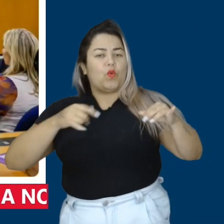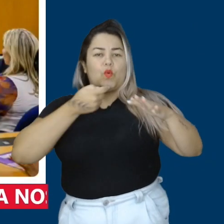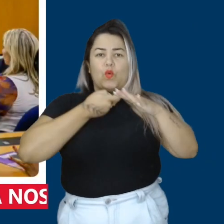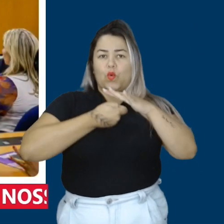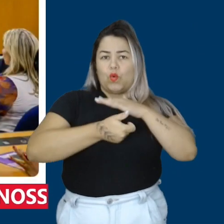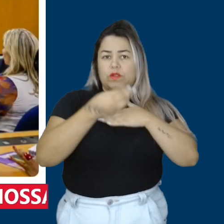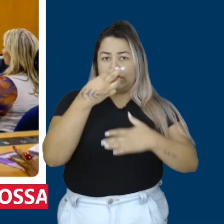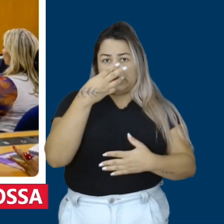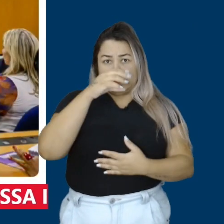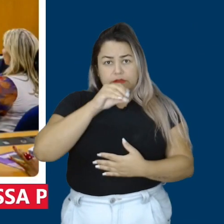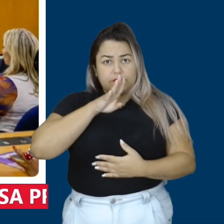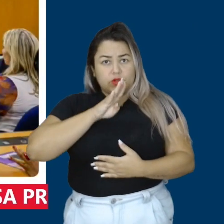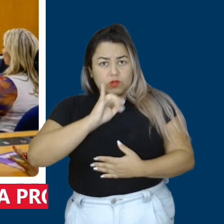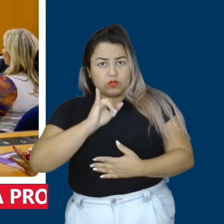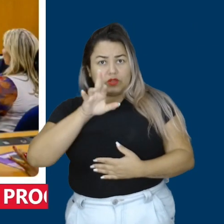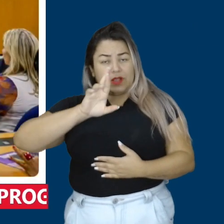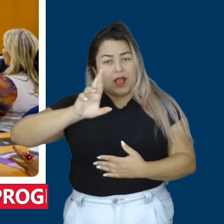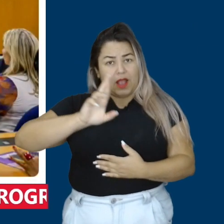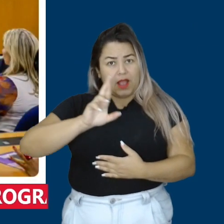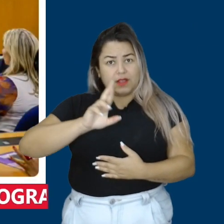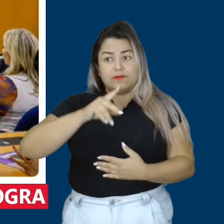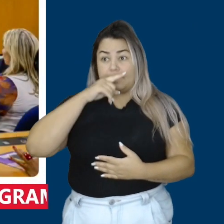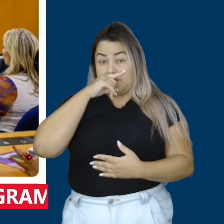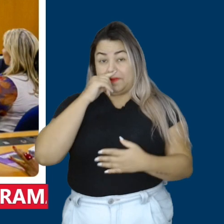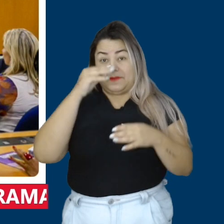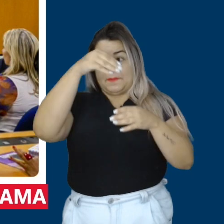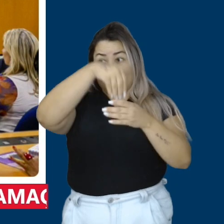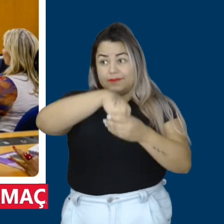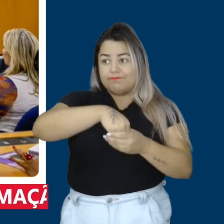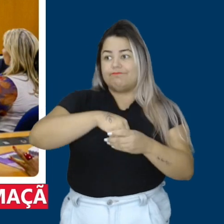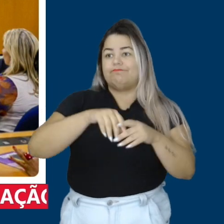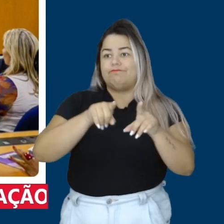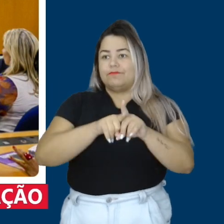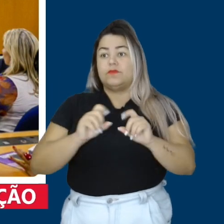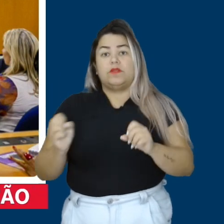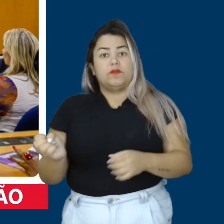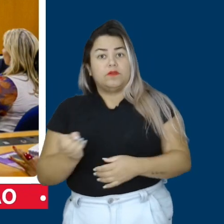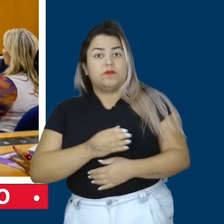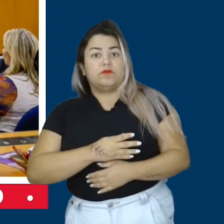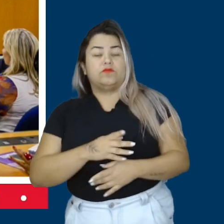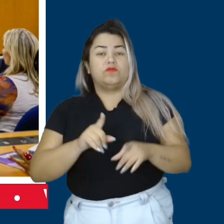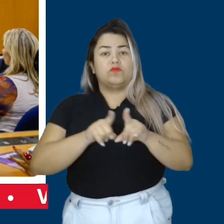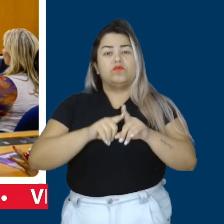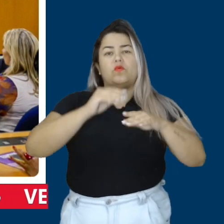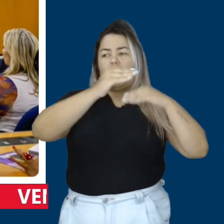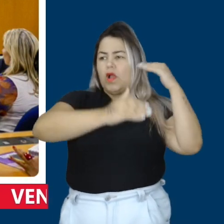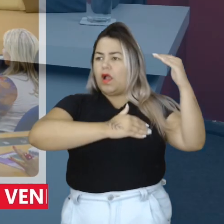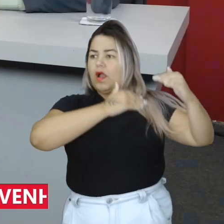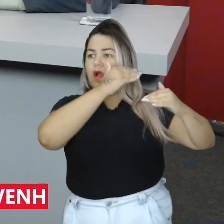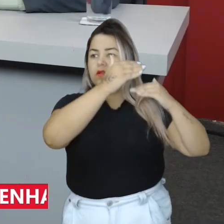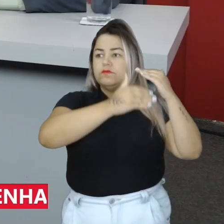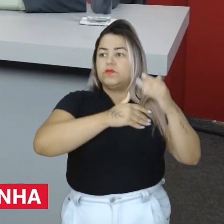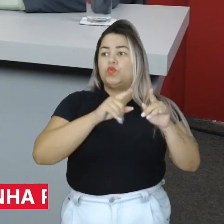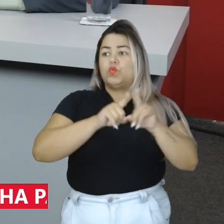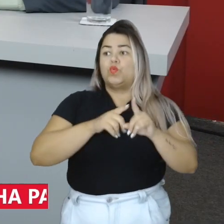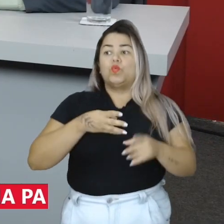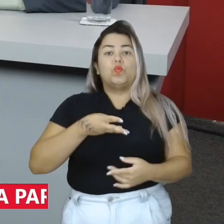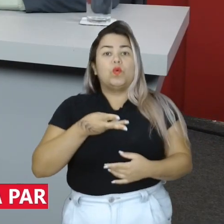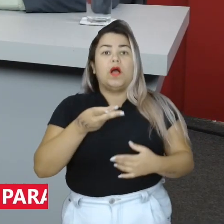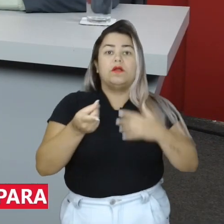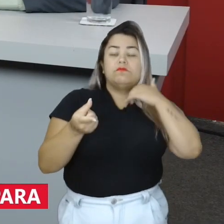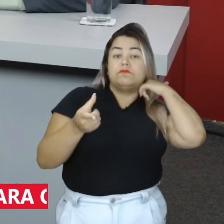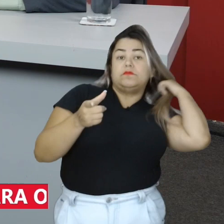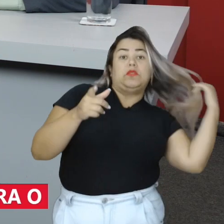mais de 30 bilhões de reais para esse eixo dentro da nova edição do Programa de Aceleração do Crescimento. Exato. Quais áreas devem receber